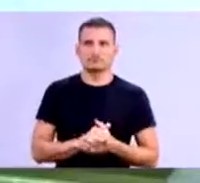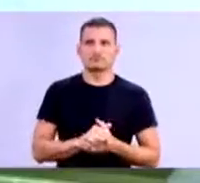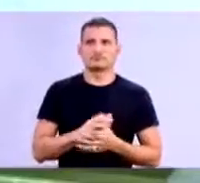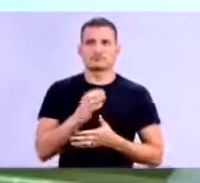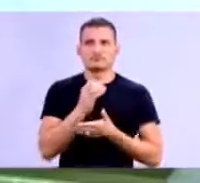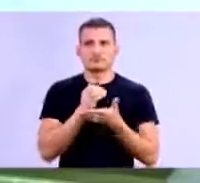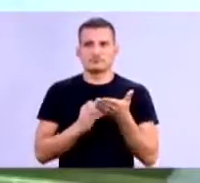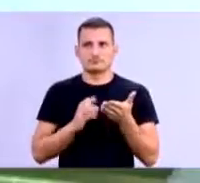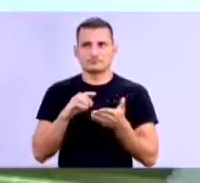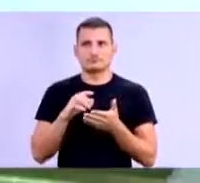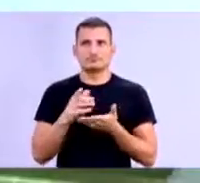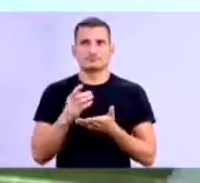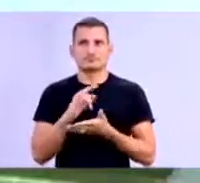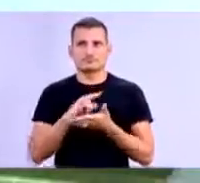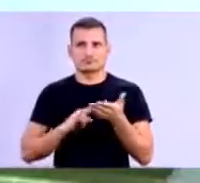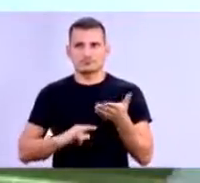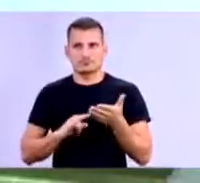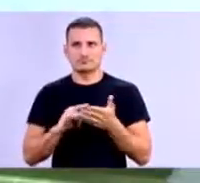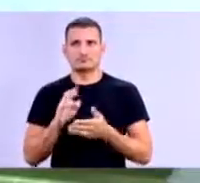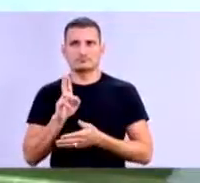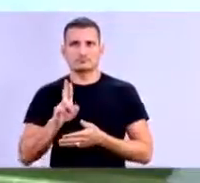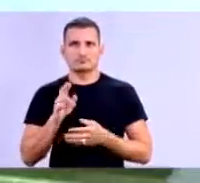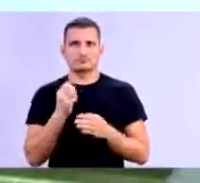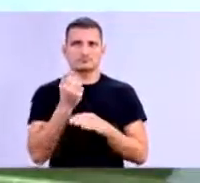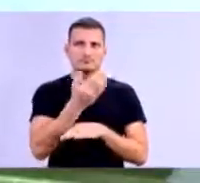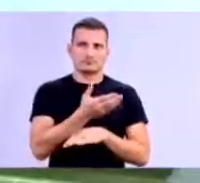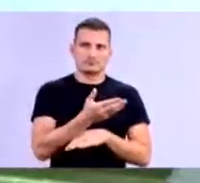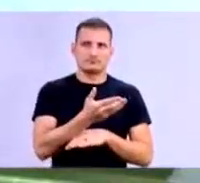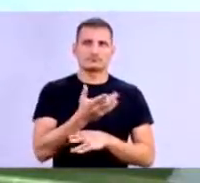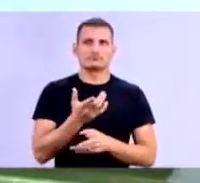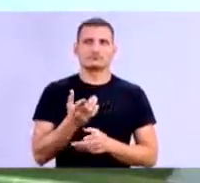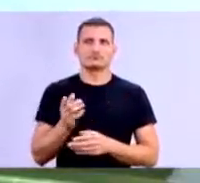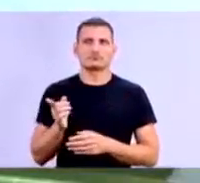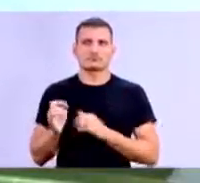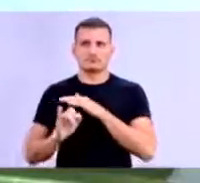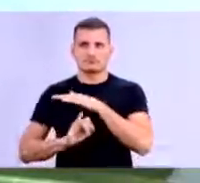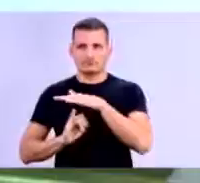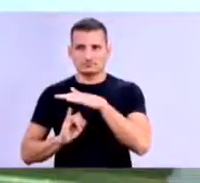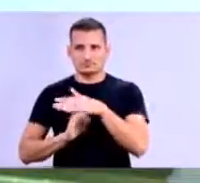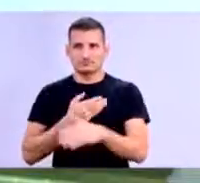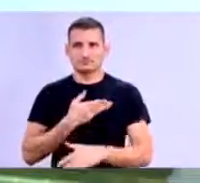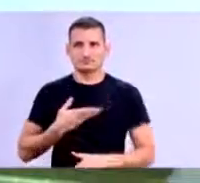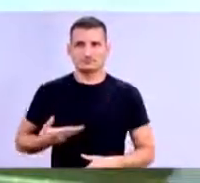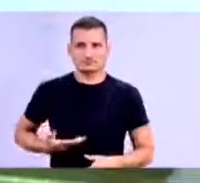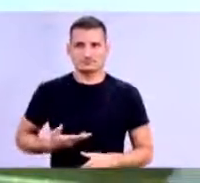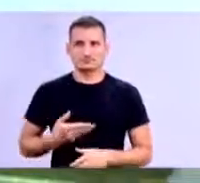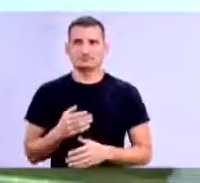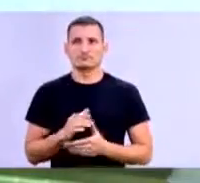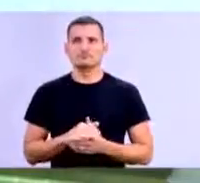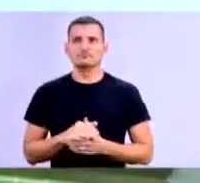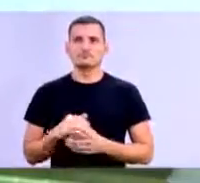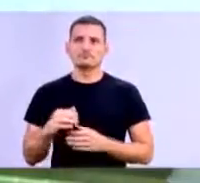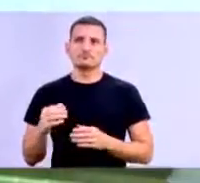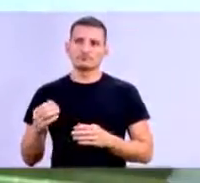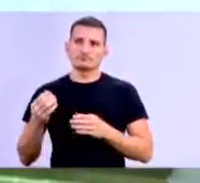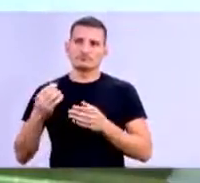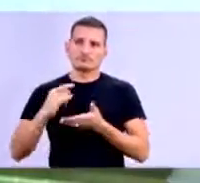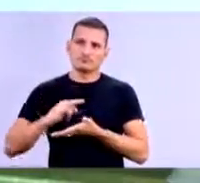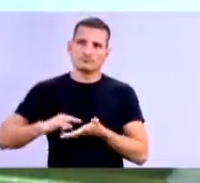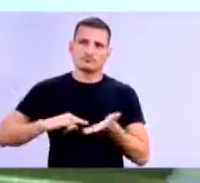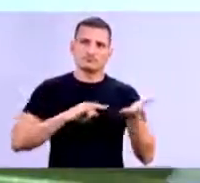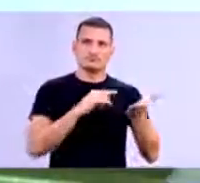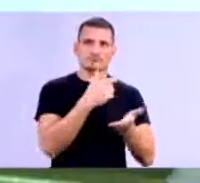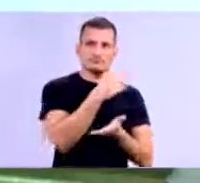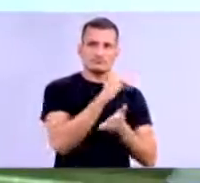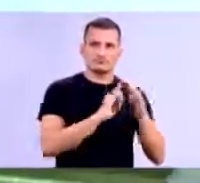um documento de uso externo que um órgão público deve enviar para um outro